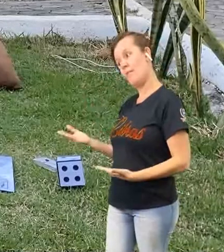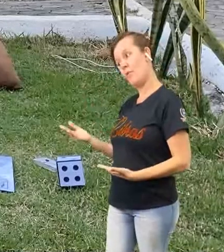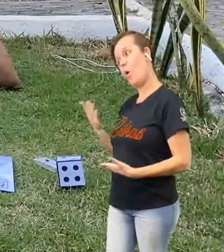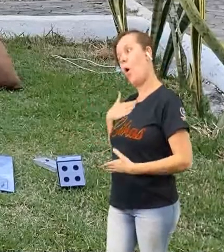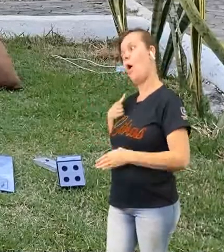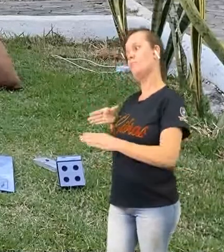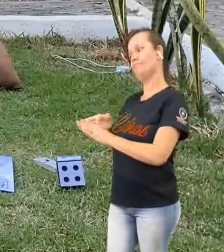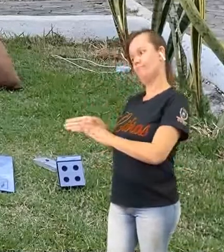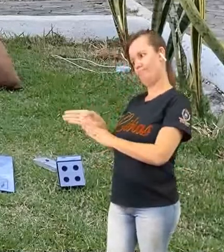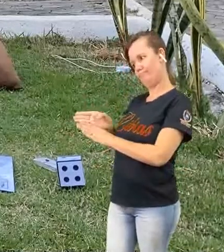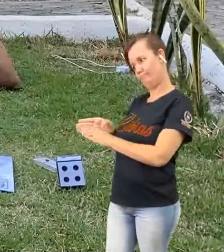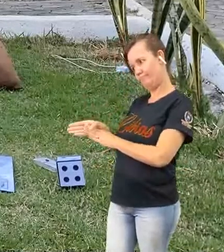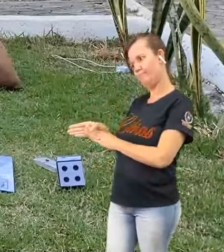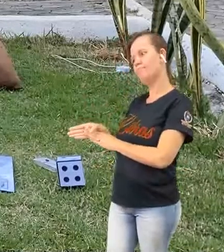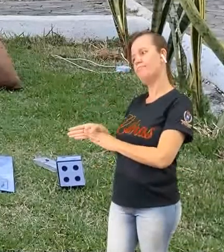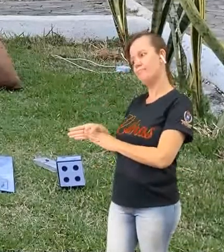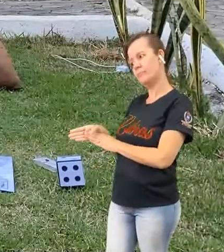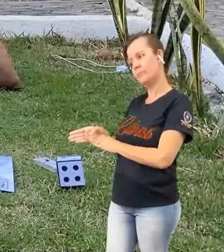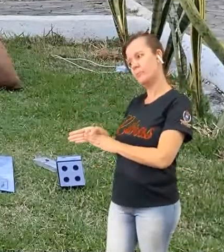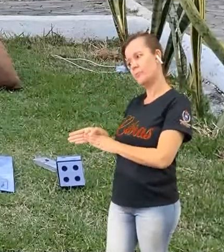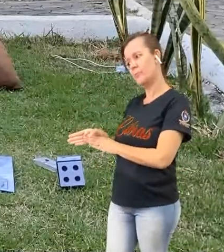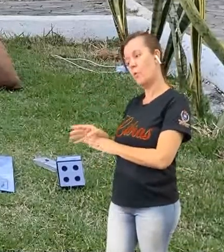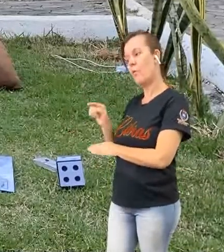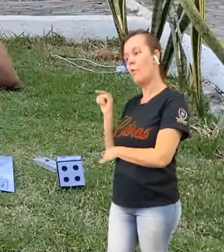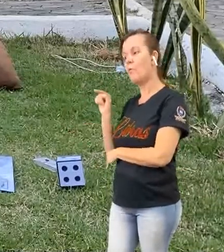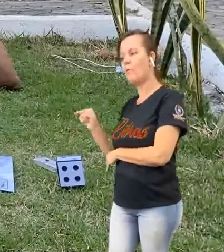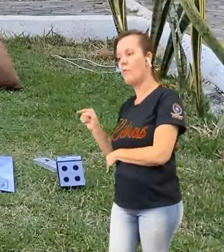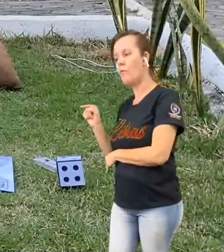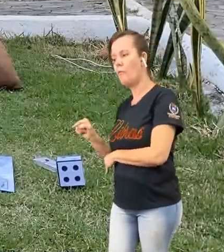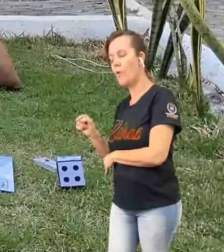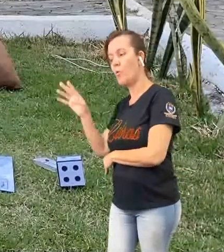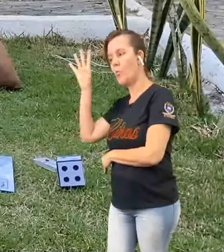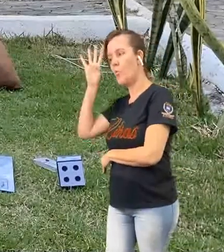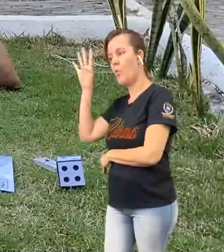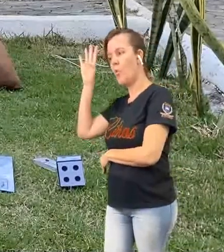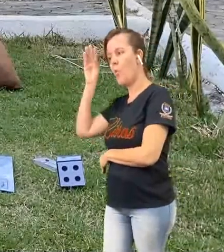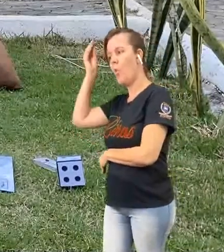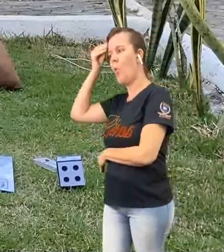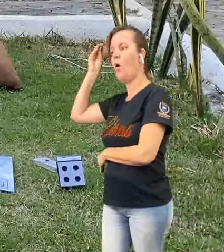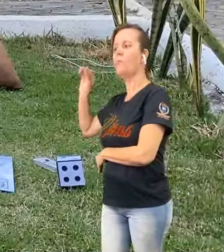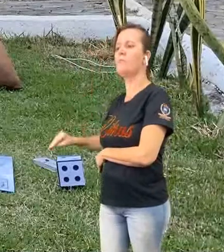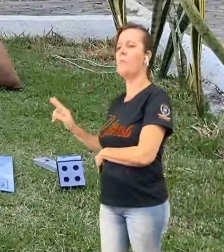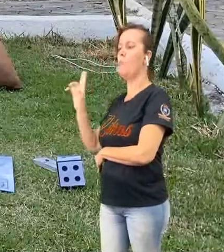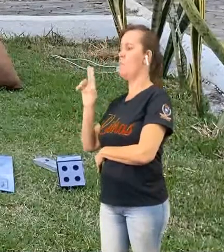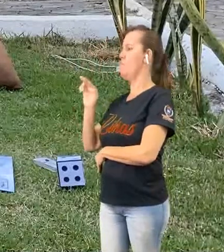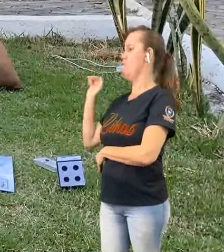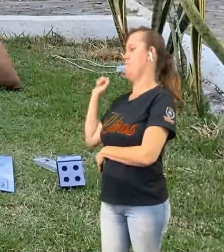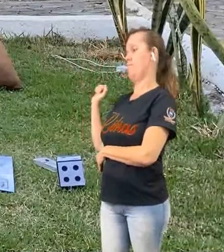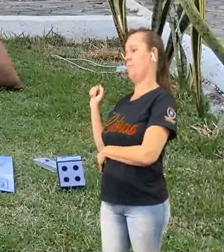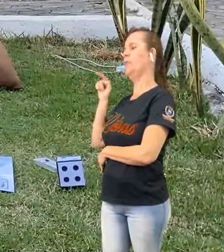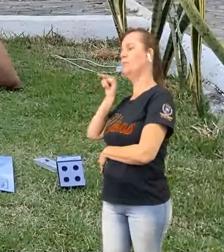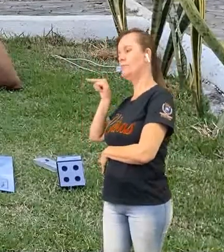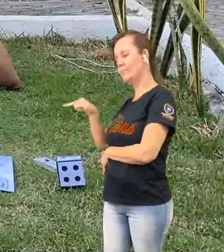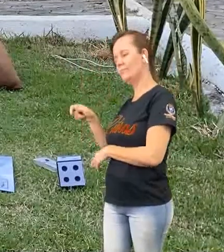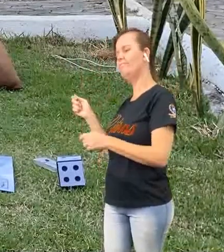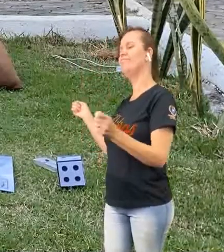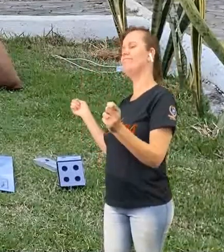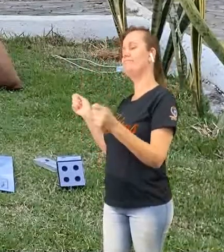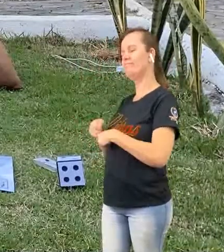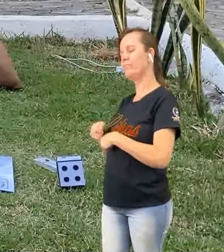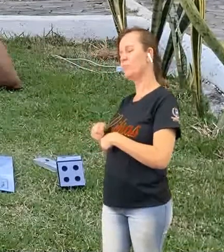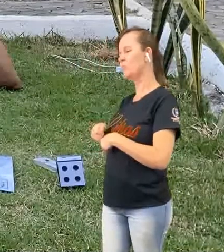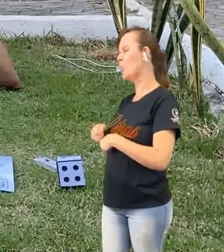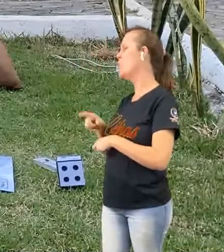a vovó. Nunca desista dos seus sonhos. Você poderá